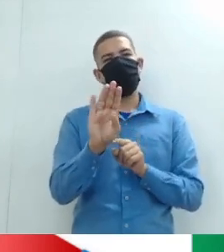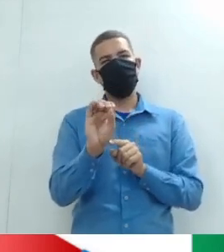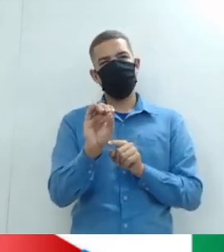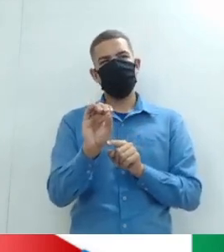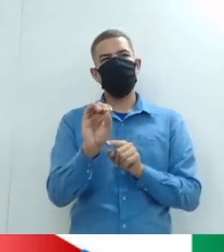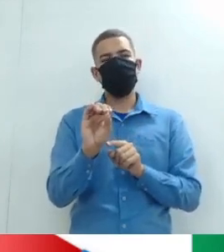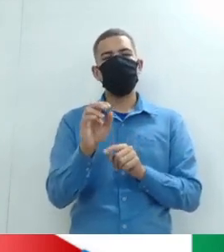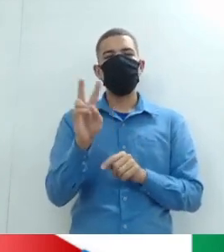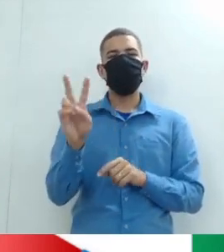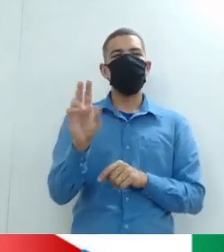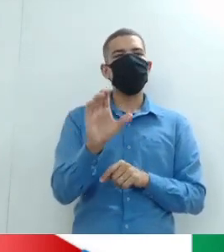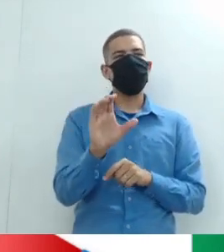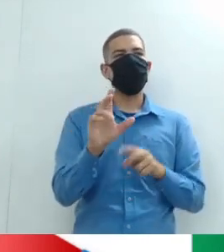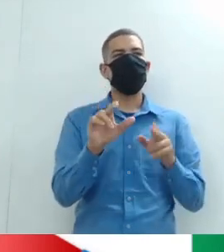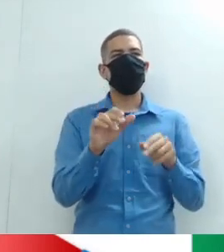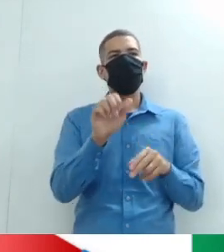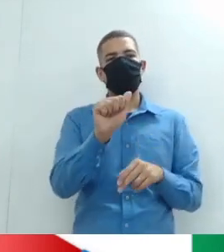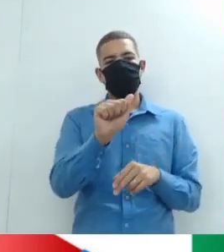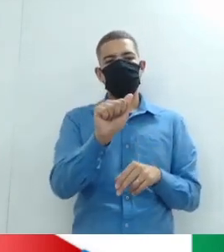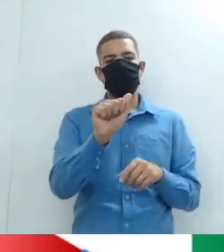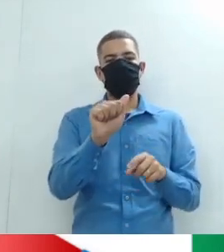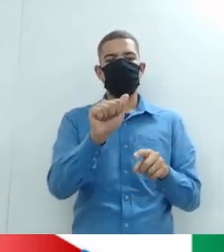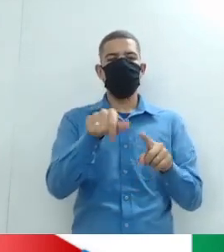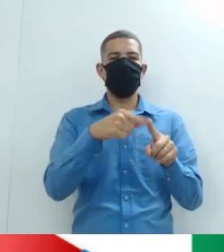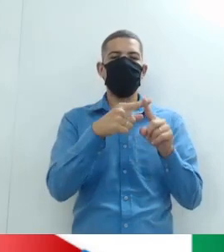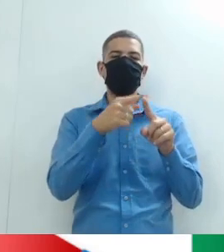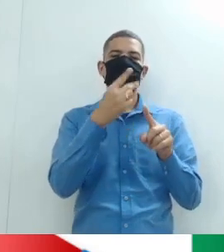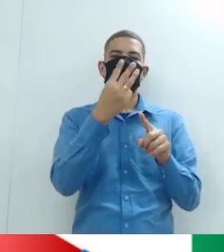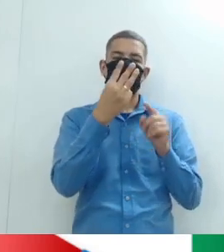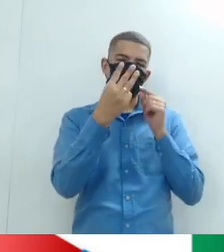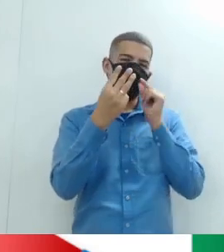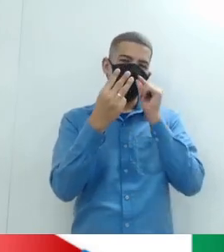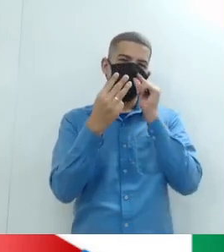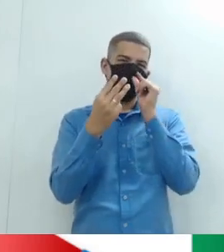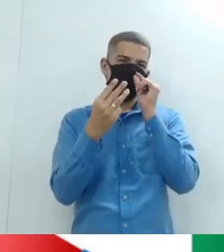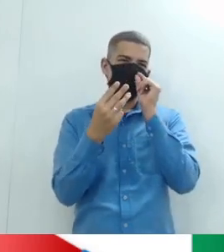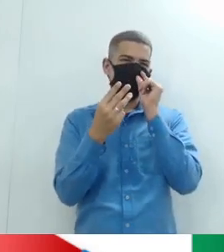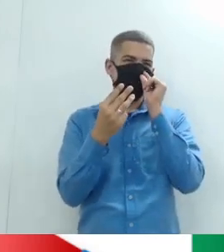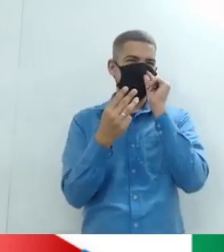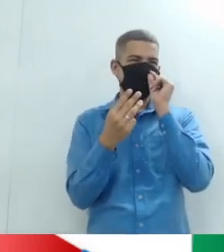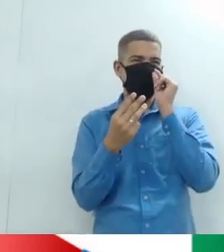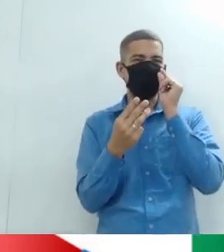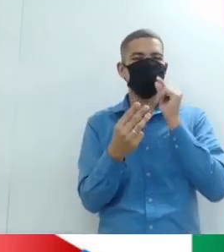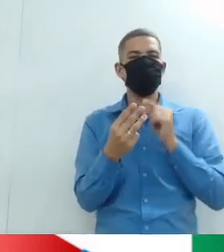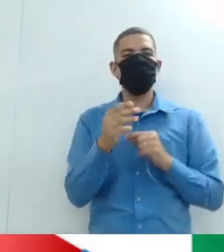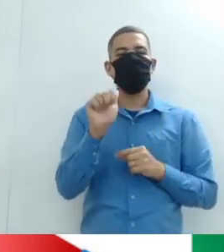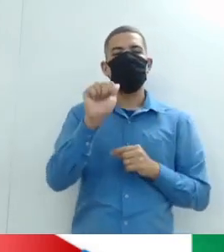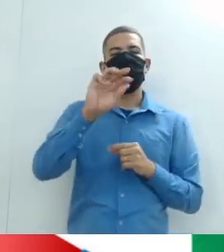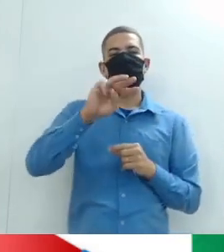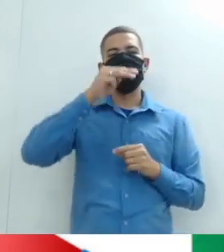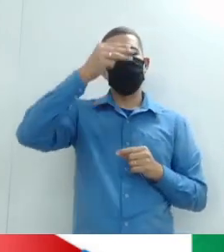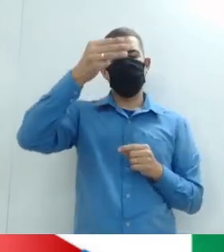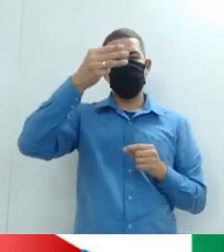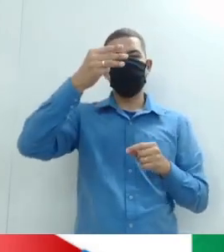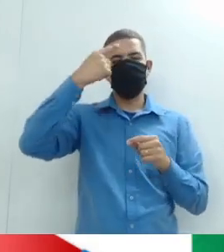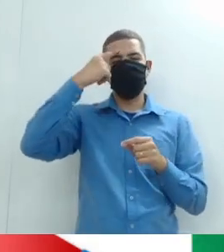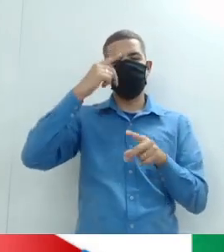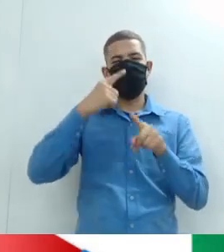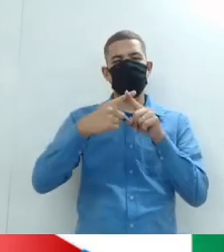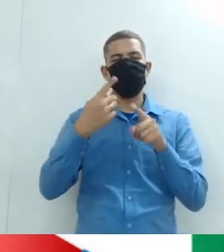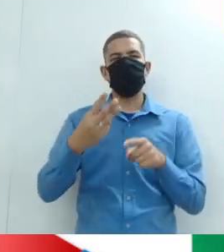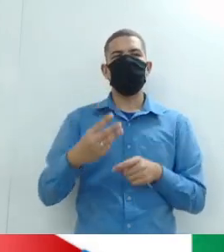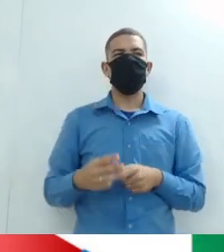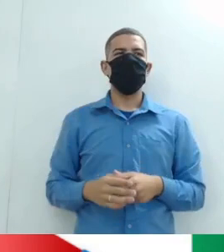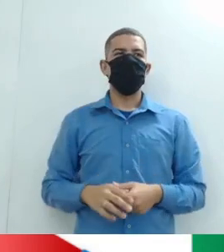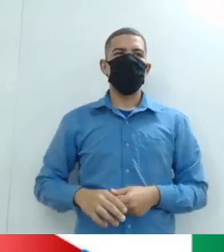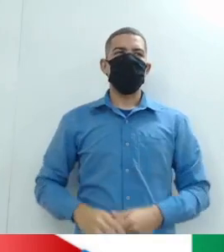ou seja, A vezes A vezes A, 3 vezes. Aí a gente usa a potenciação. Se eu multiplico A vezes A